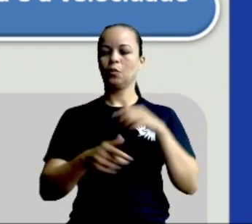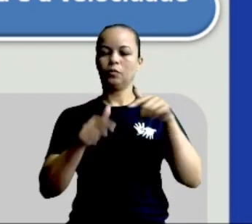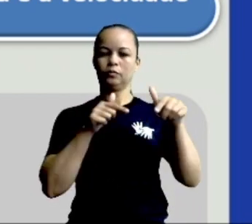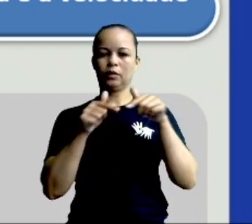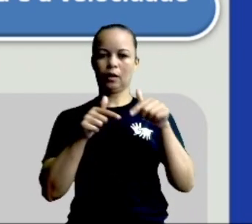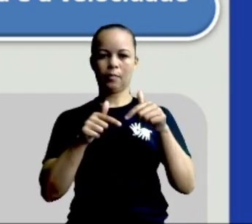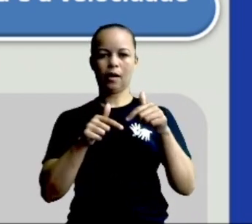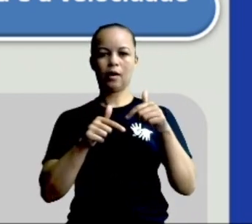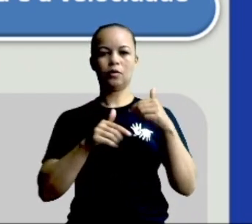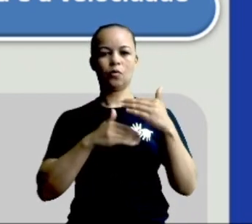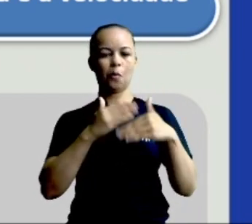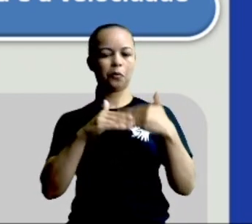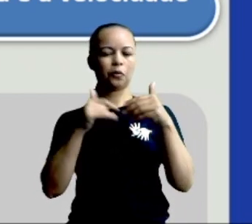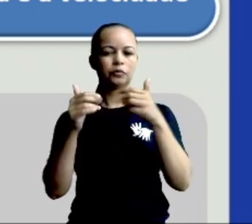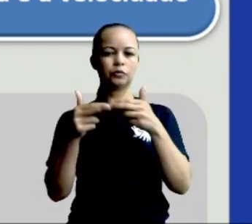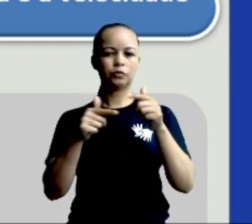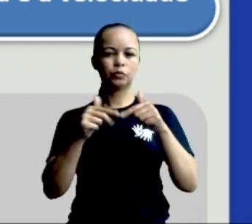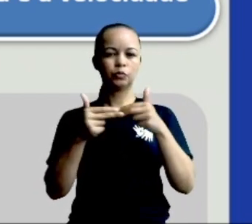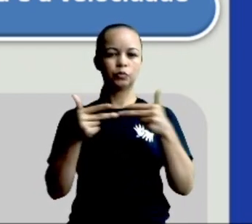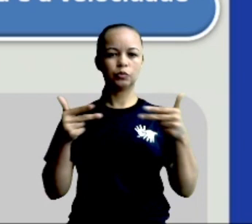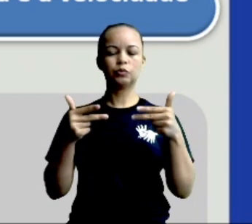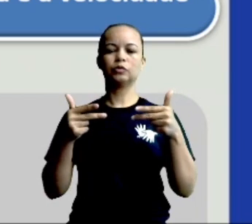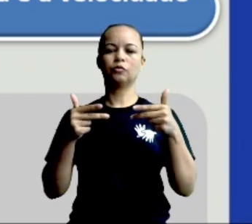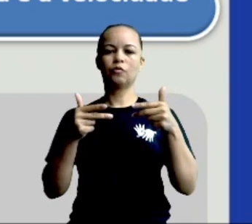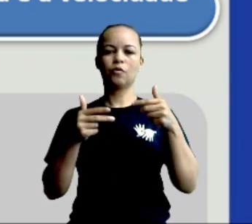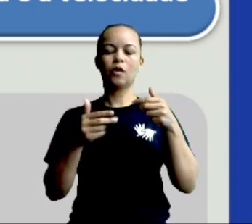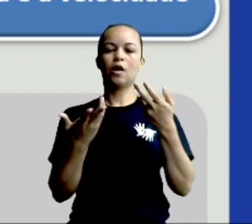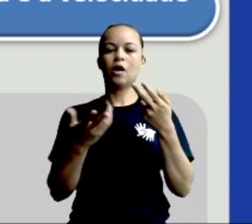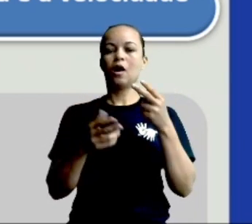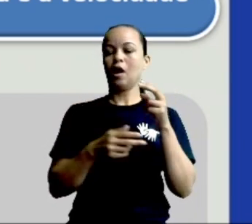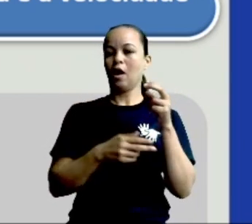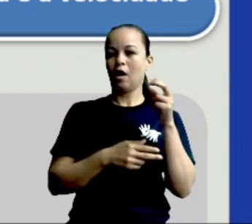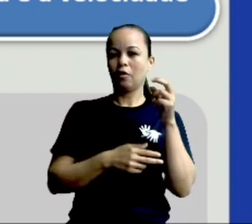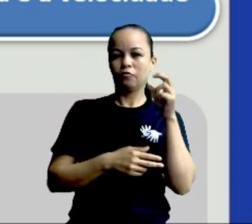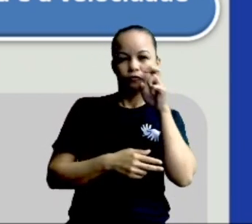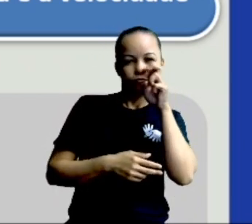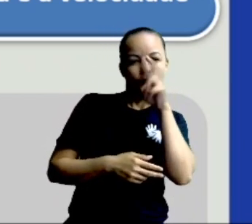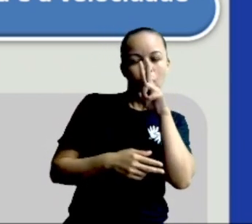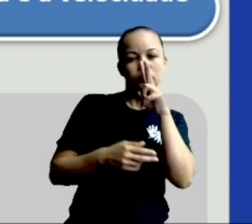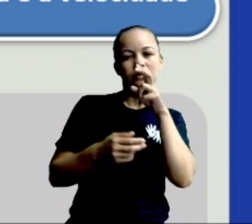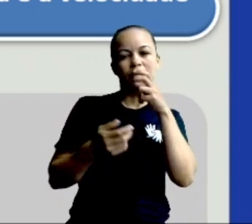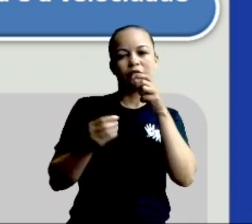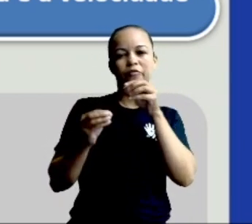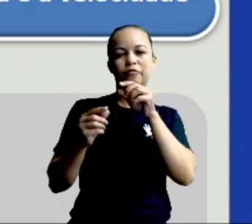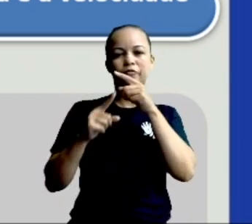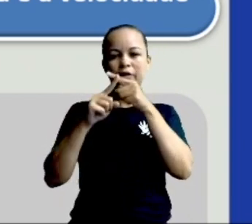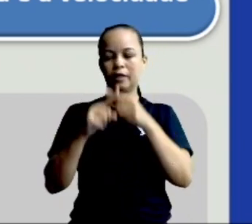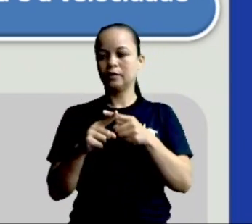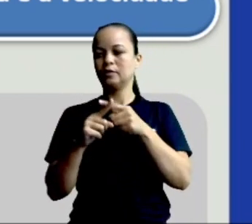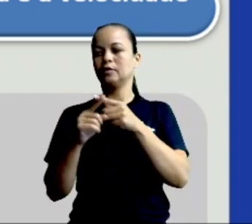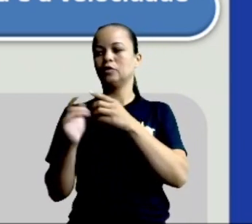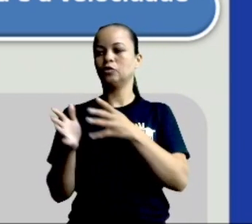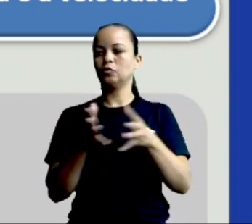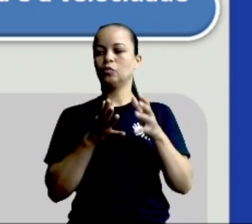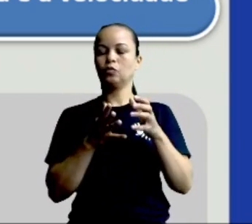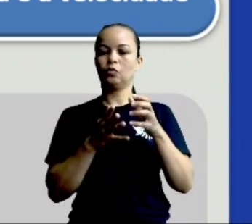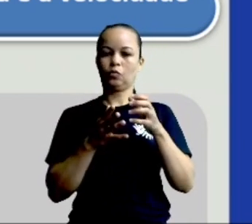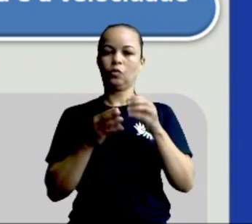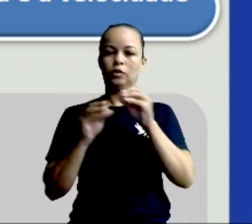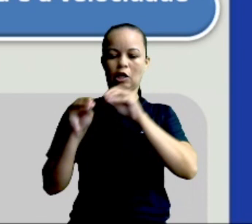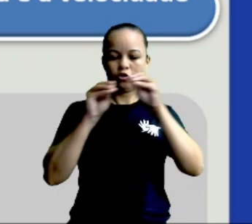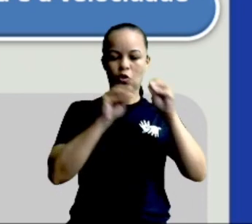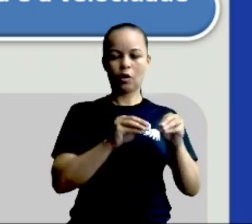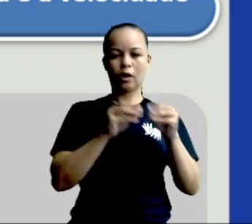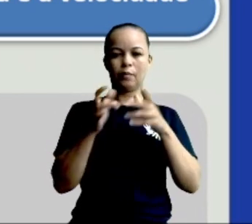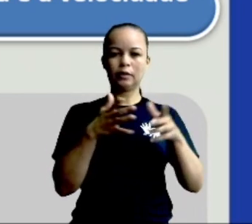trabalho é o produto de uma força para deslocamento em que ela atua quando ambos